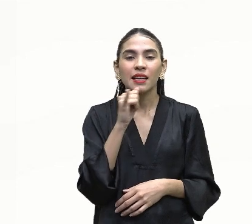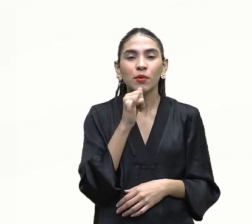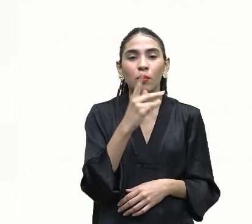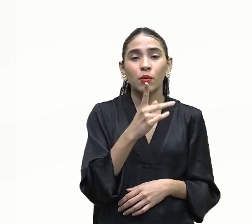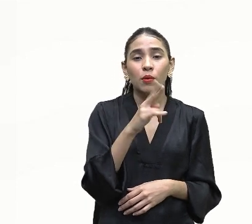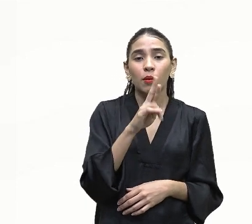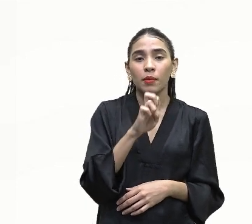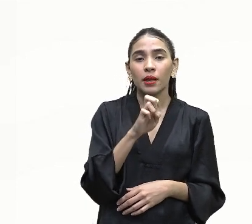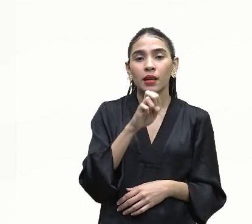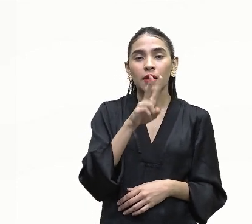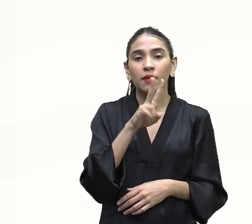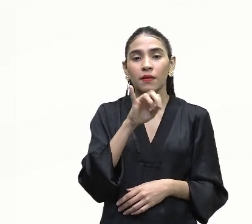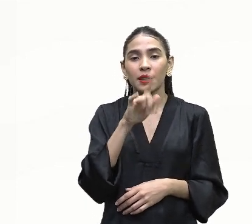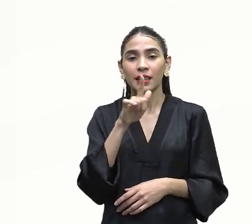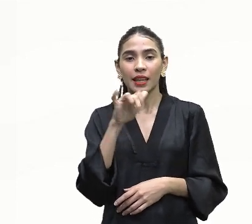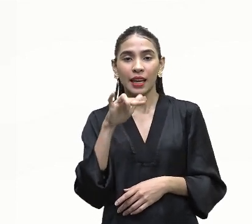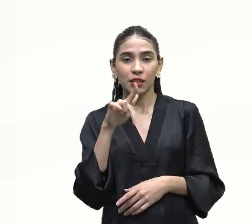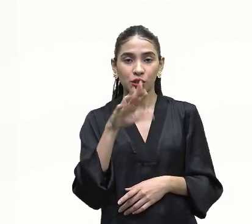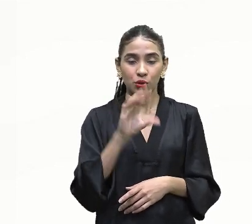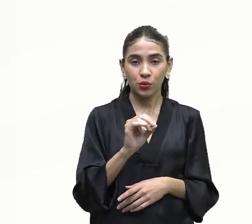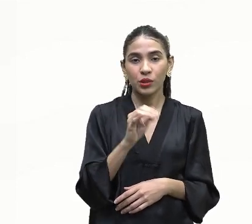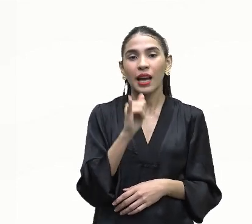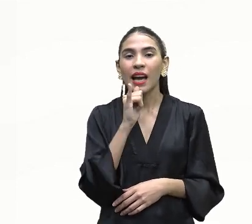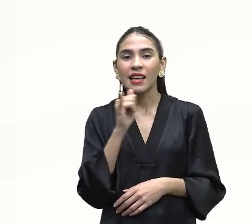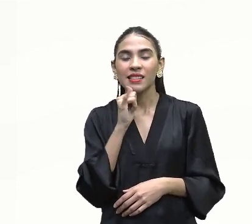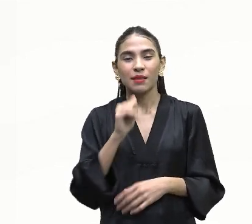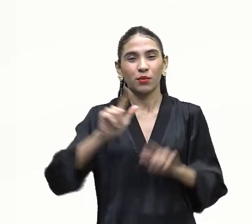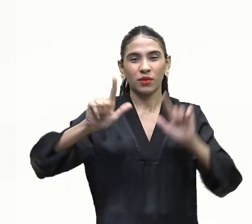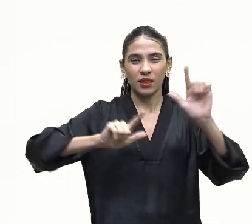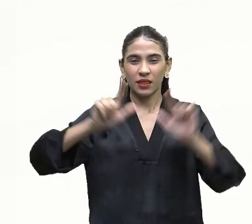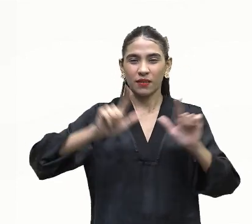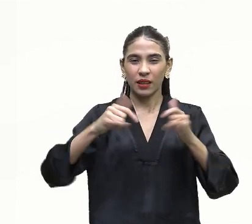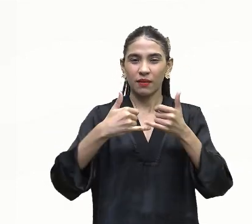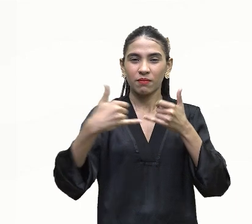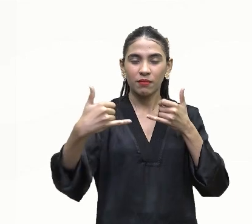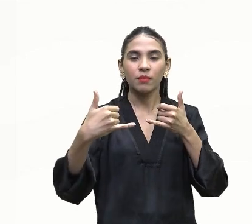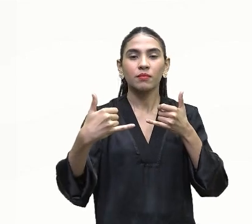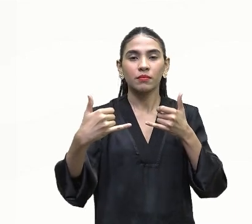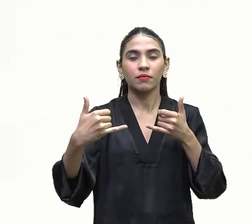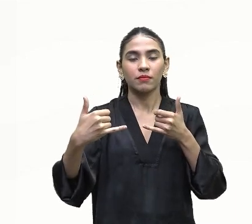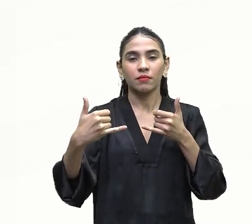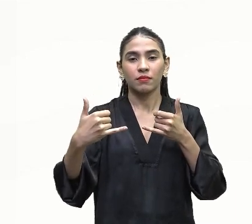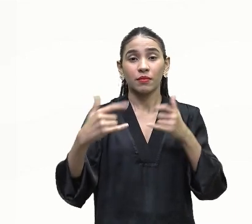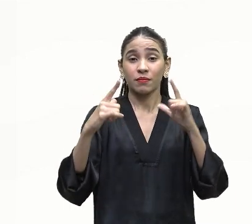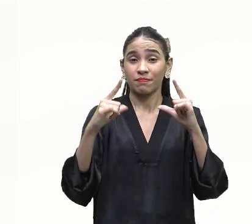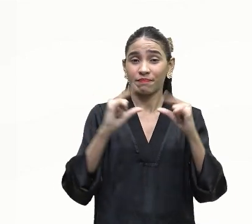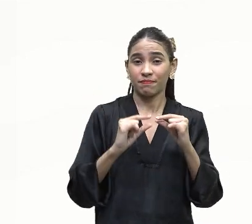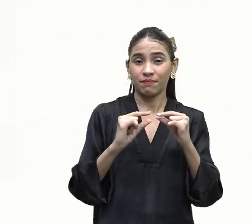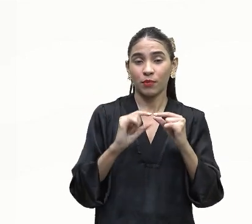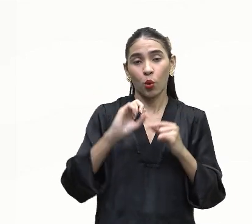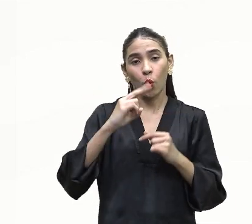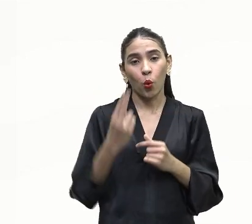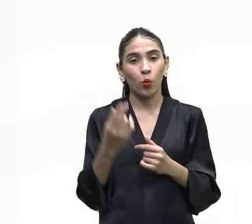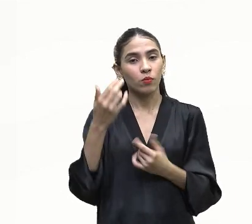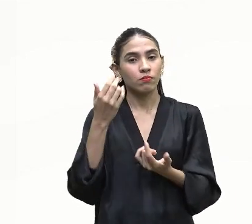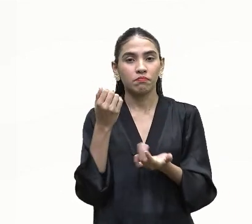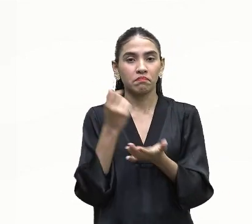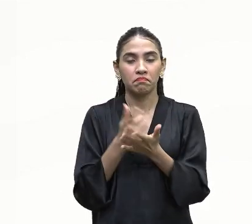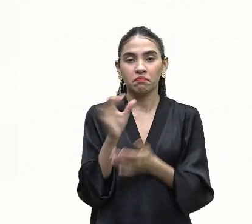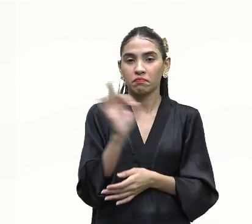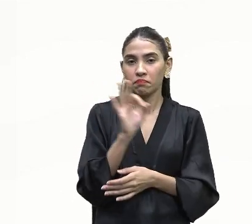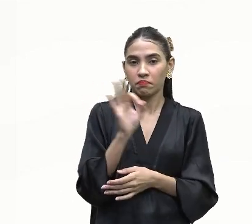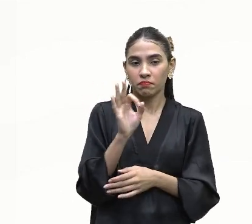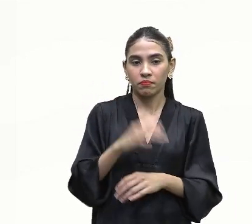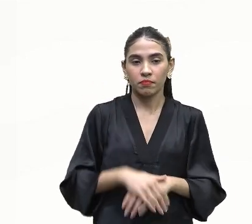eu falei foi reduzir a assinatura de TV ou de streaming, que não é